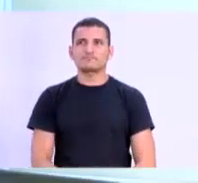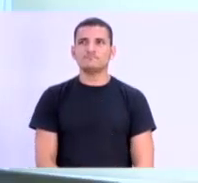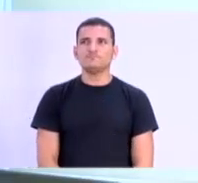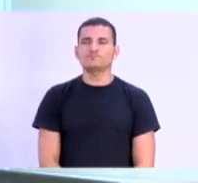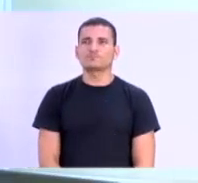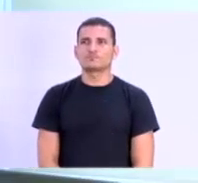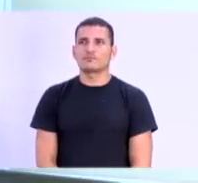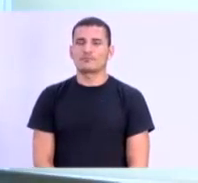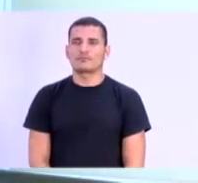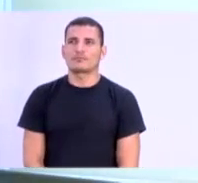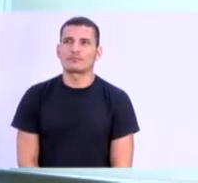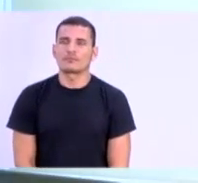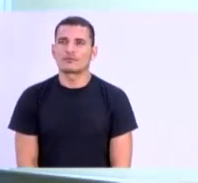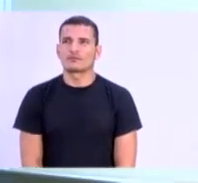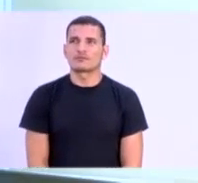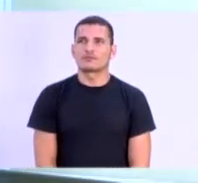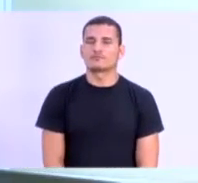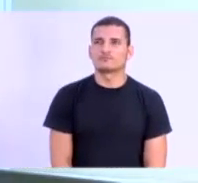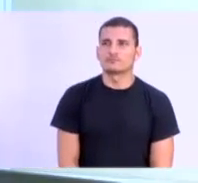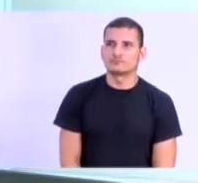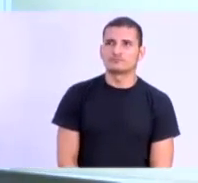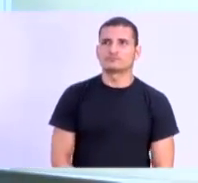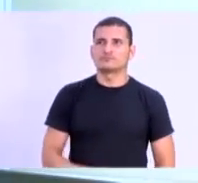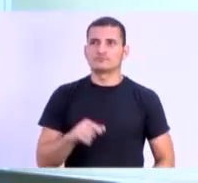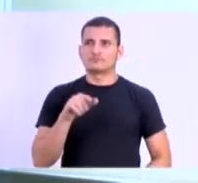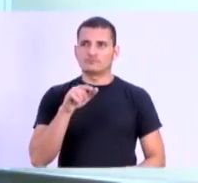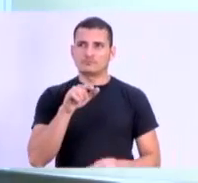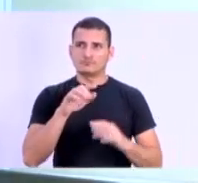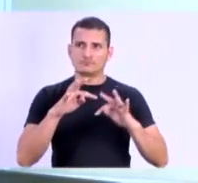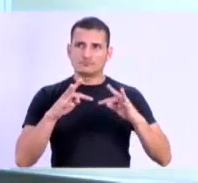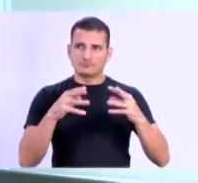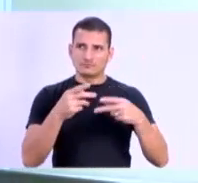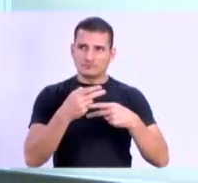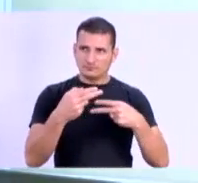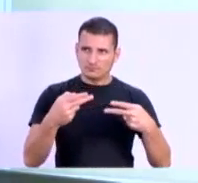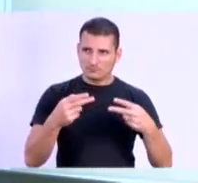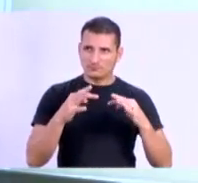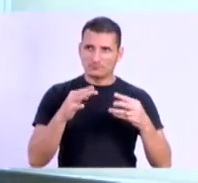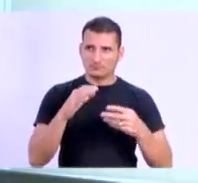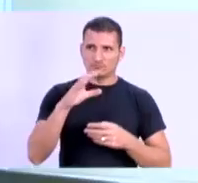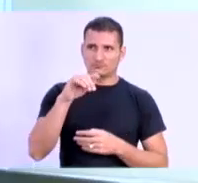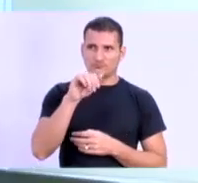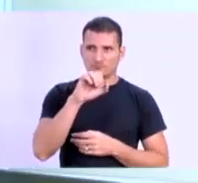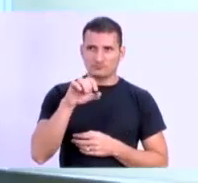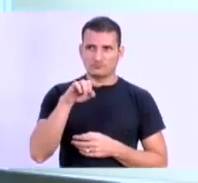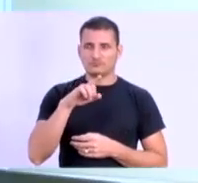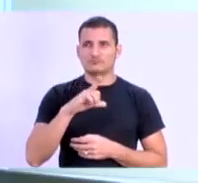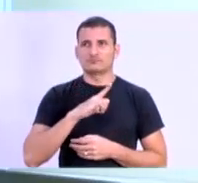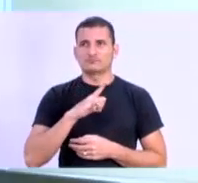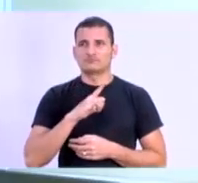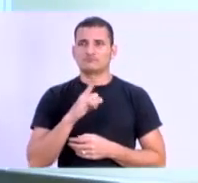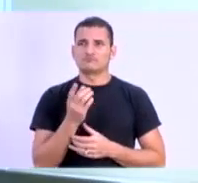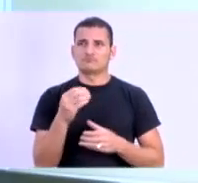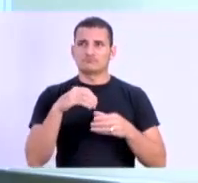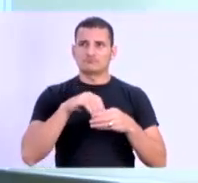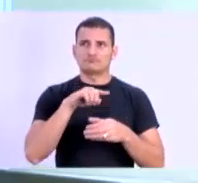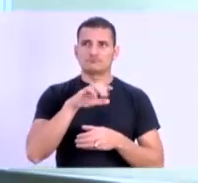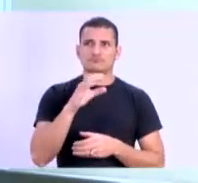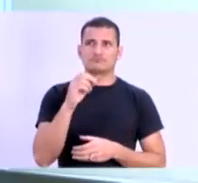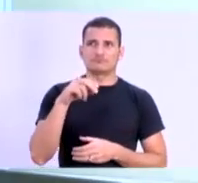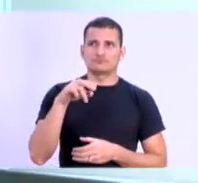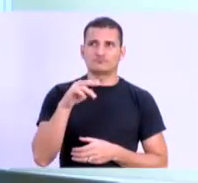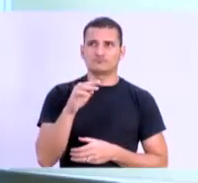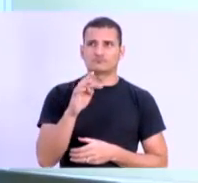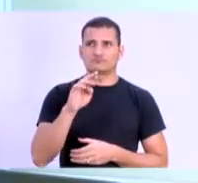automaticamente. A questão é, todo objeto, toda classe tem definido nele um construtor. Mesmo que